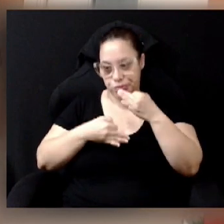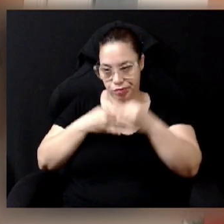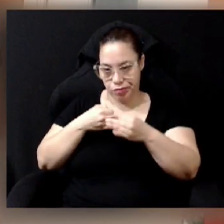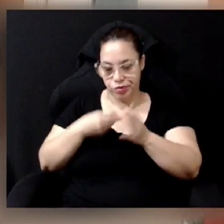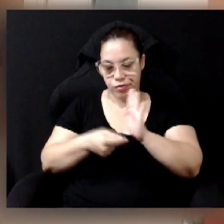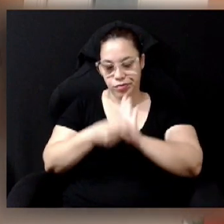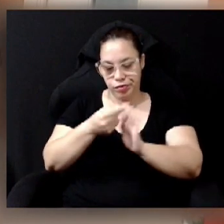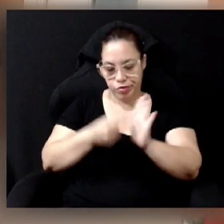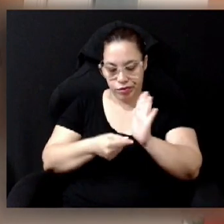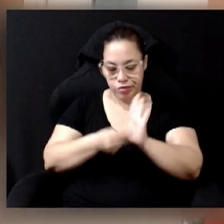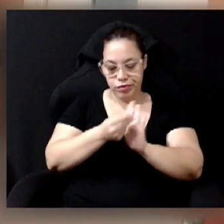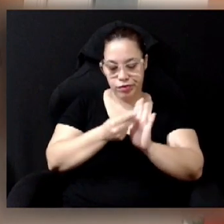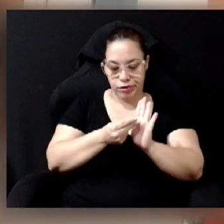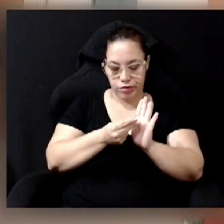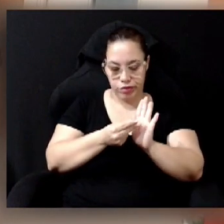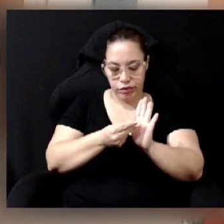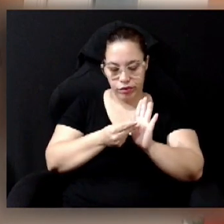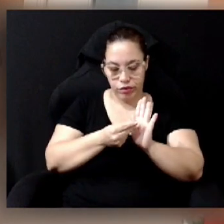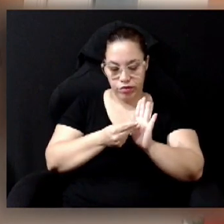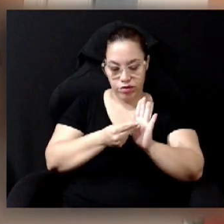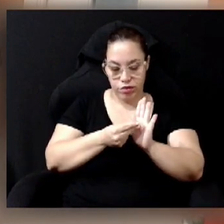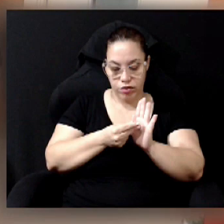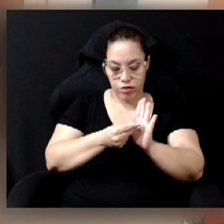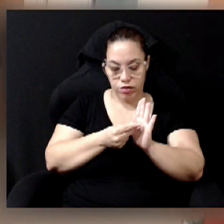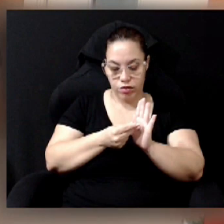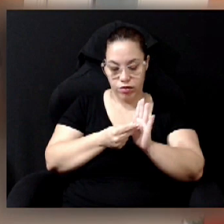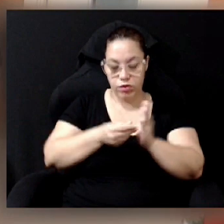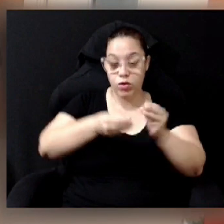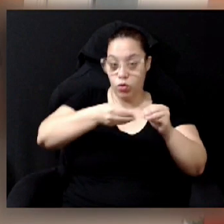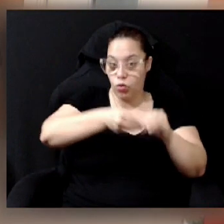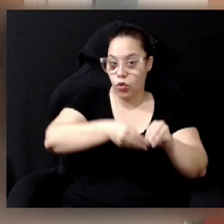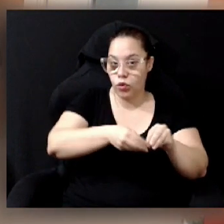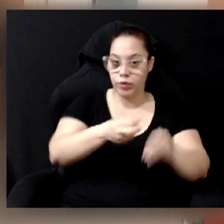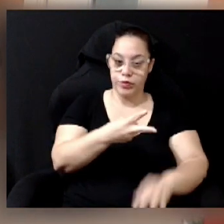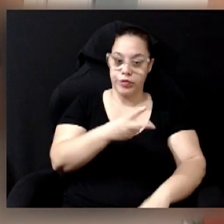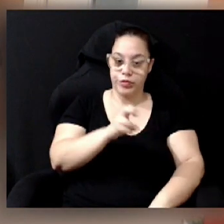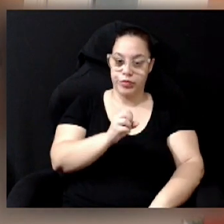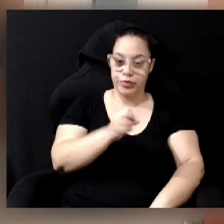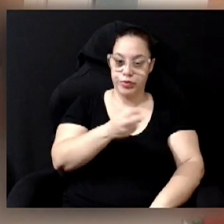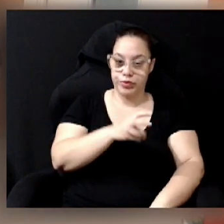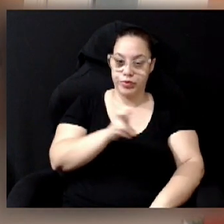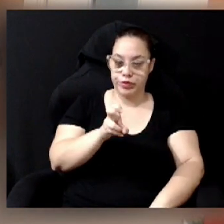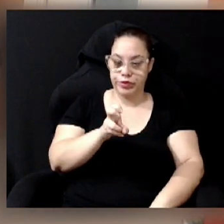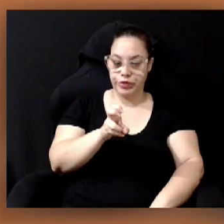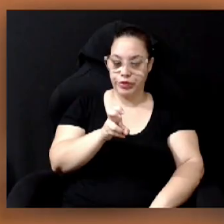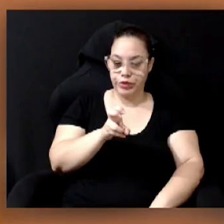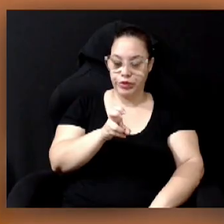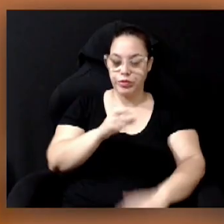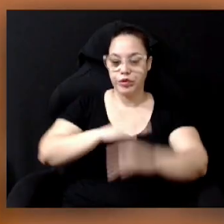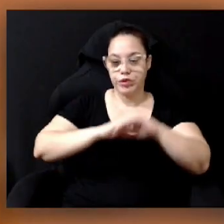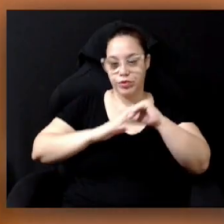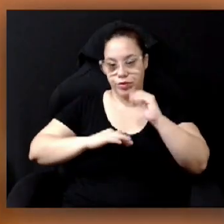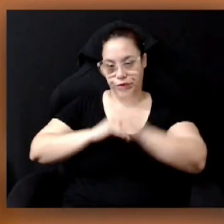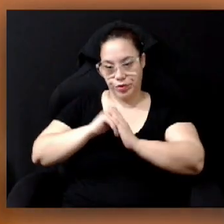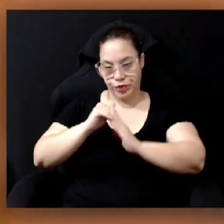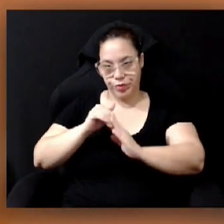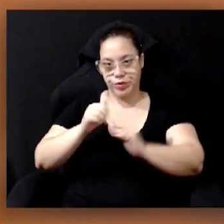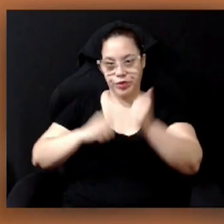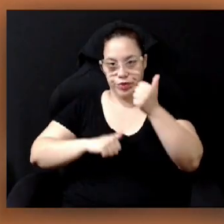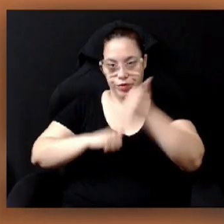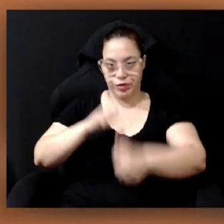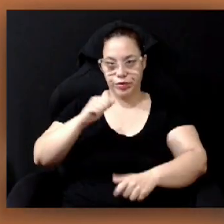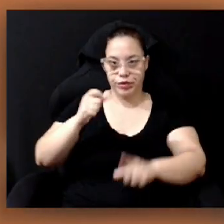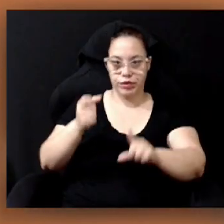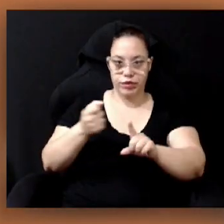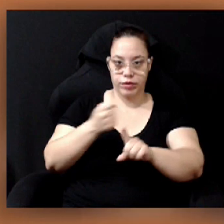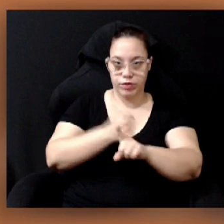orçamento, da forma que ele vai ser colocado para 2025, né, na área do esporte, da assistência, da